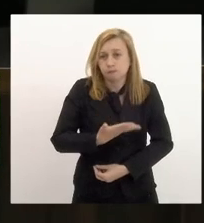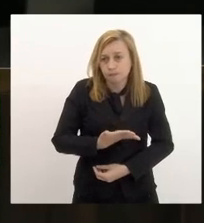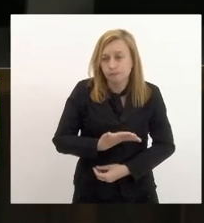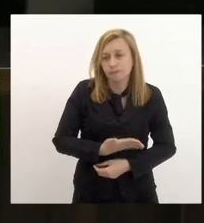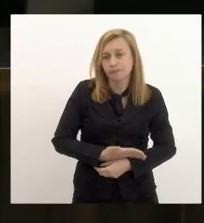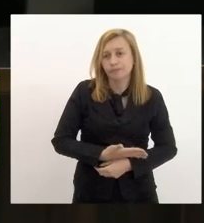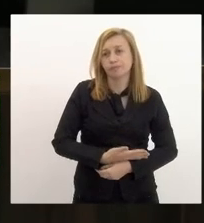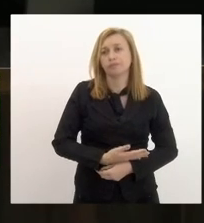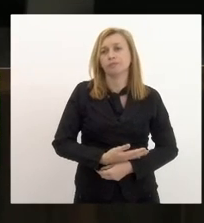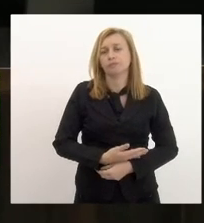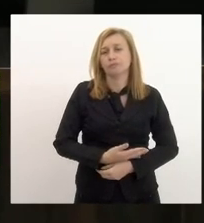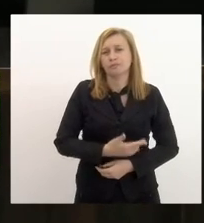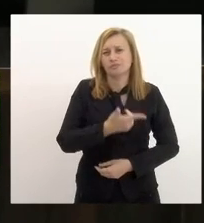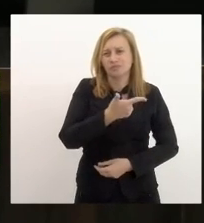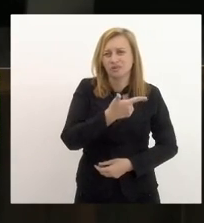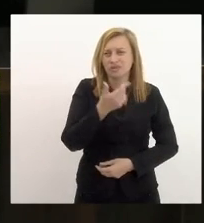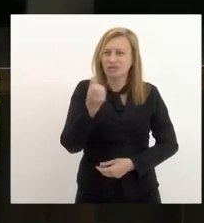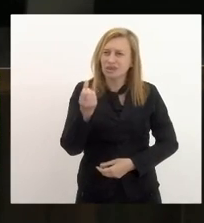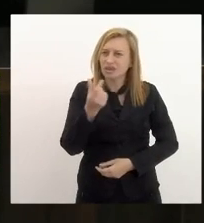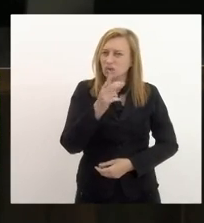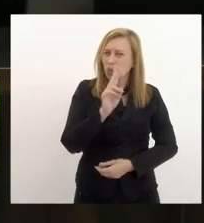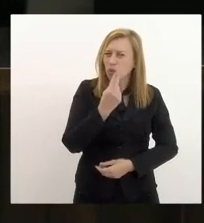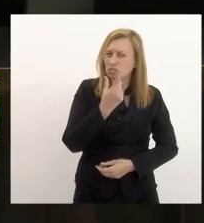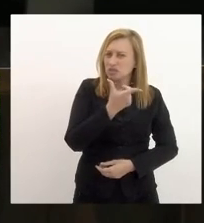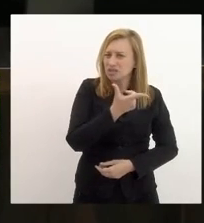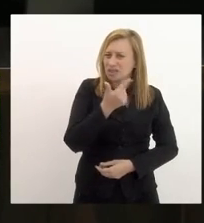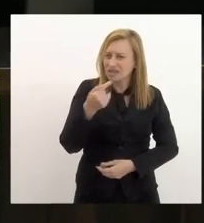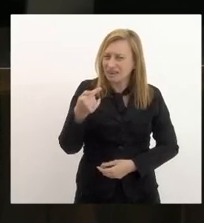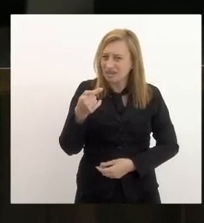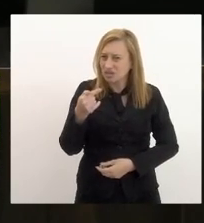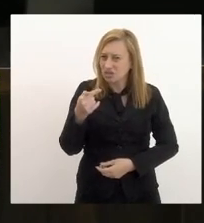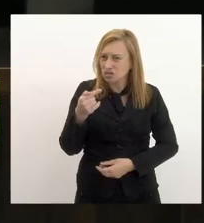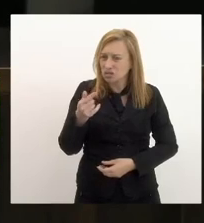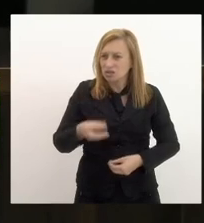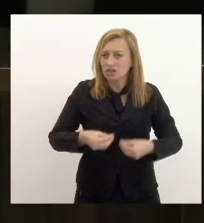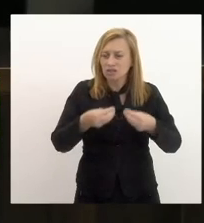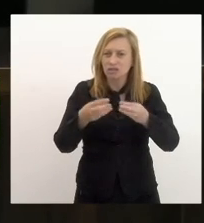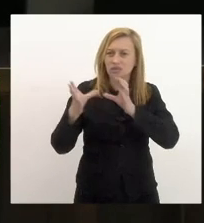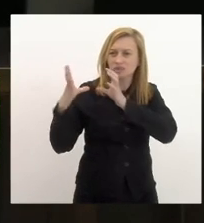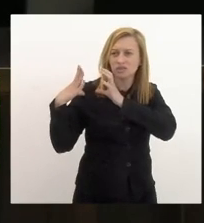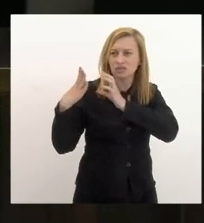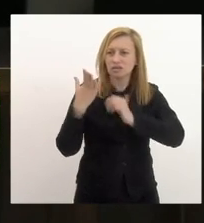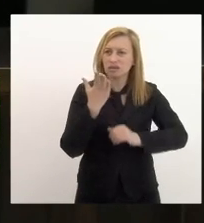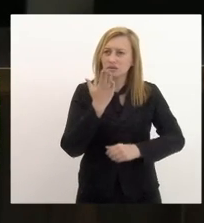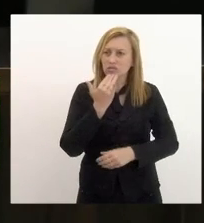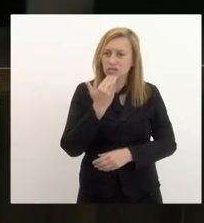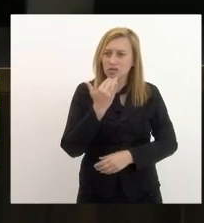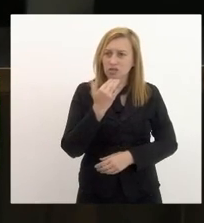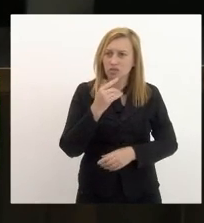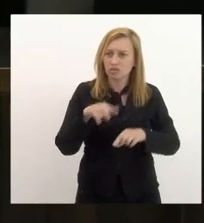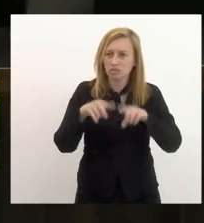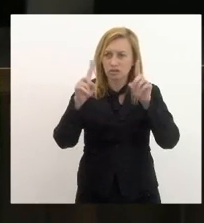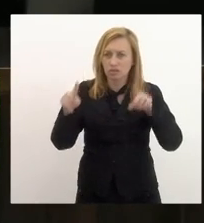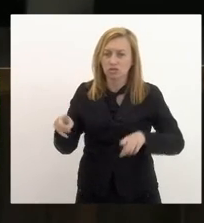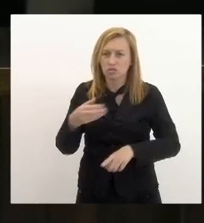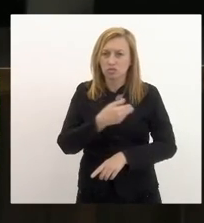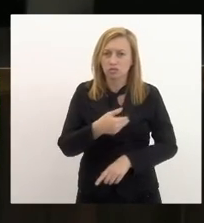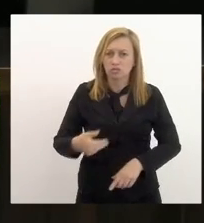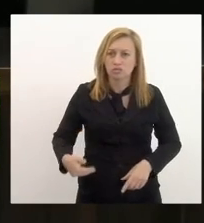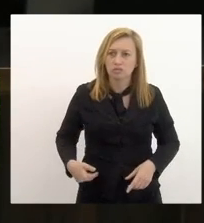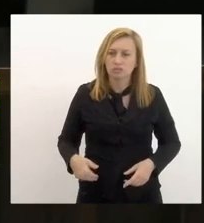de 16 ou 17 entregando cesta básica ao servidor